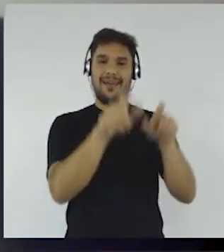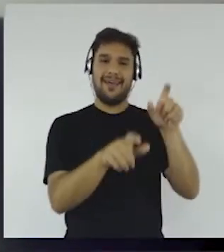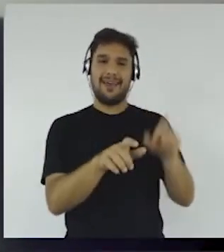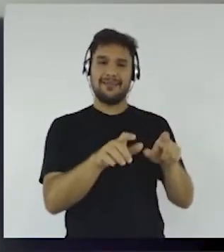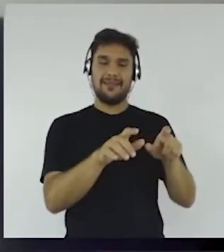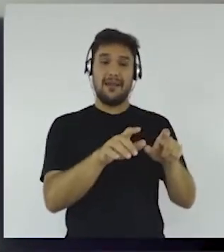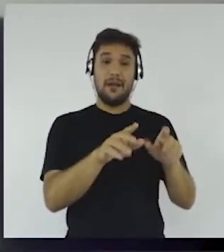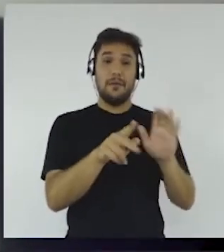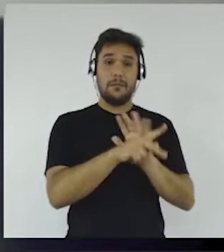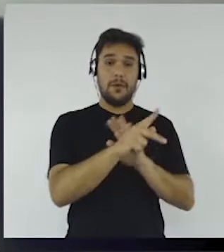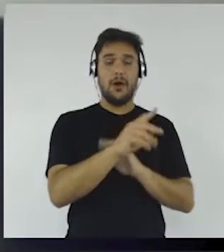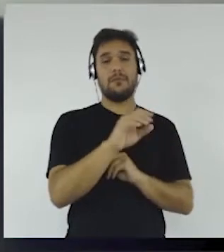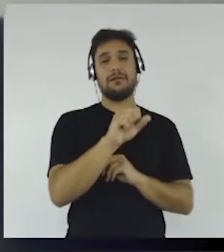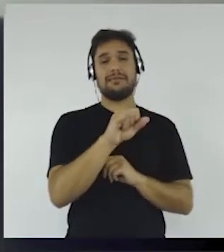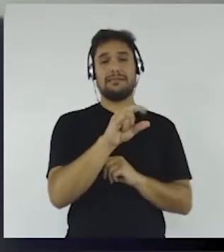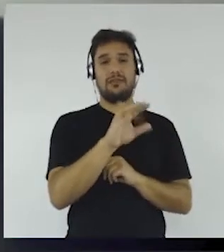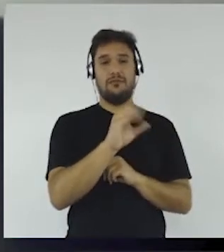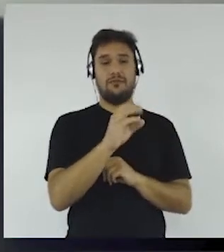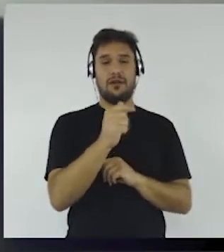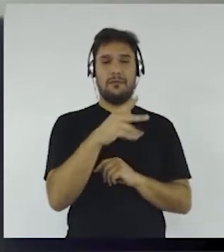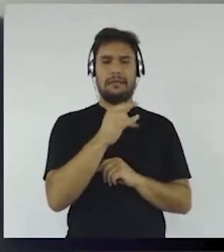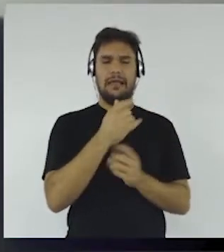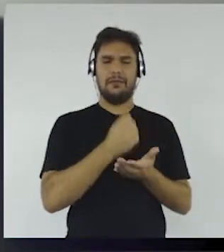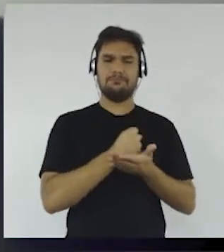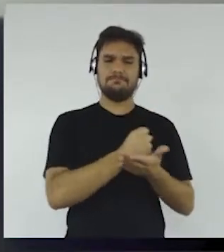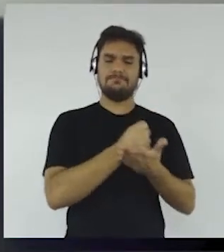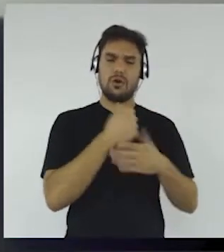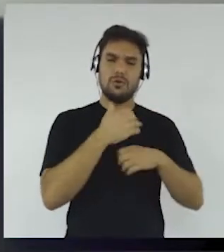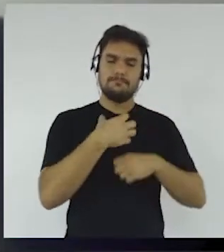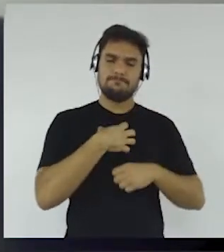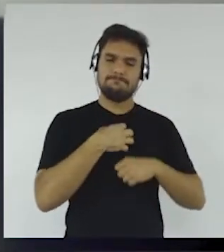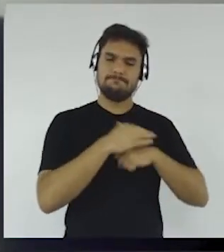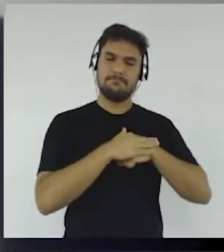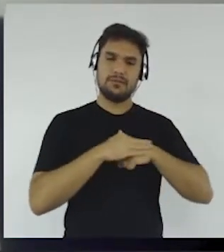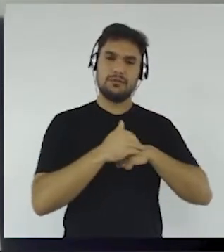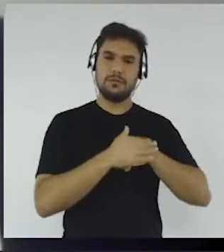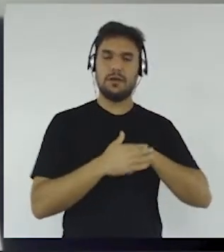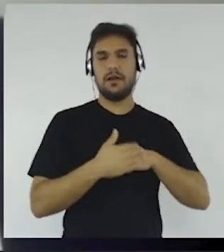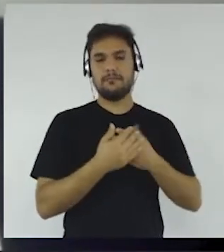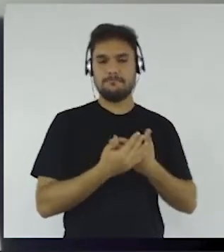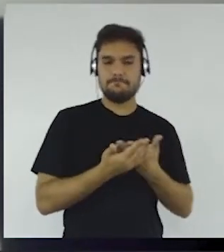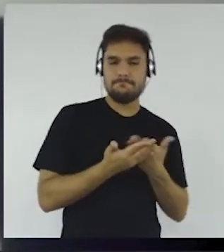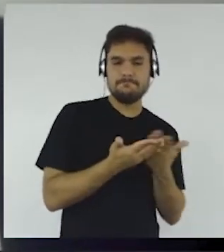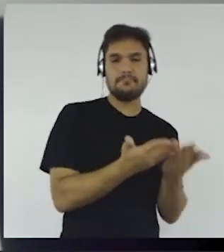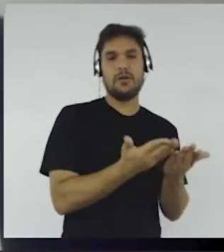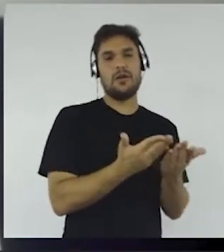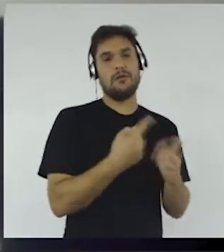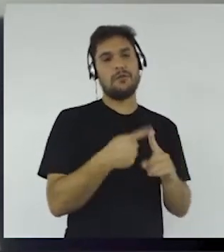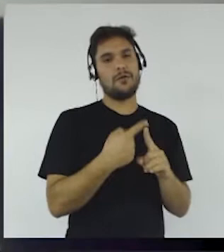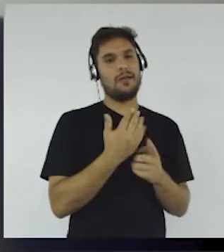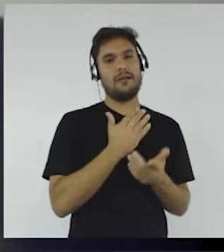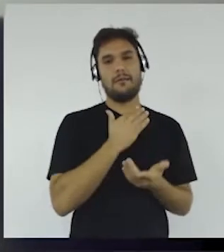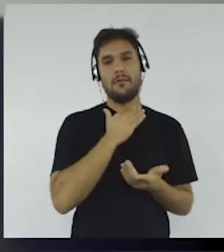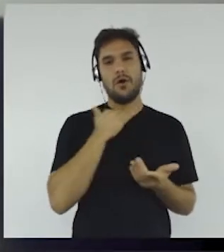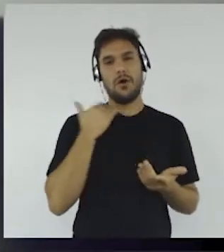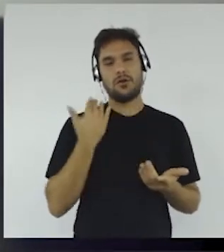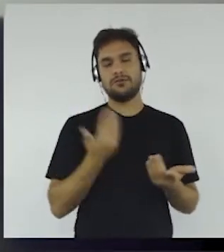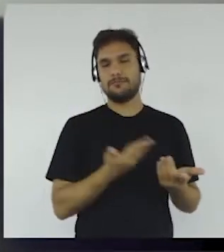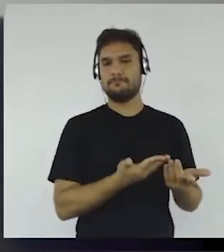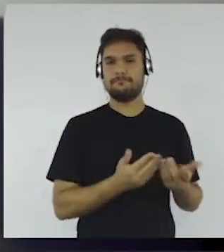Capanema, apresentando-lhes profundos sentimentos pela irreparável e inesquecível